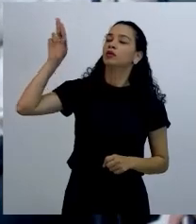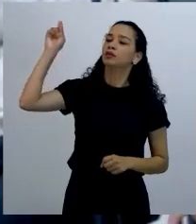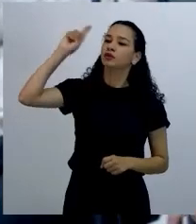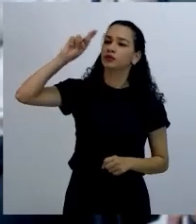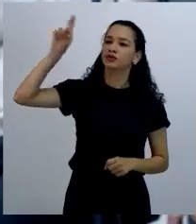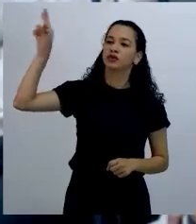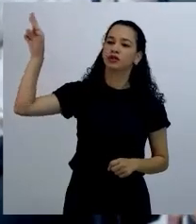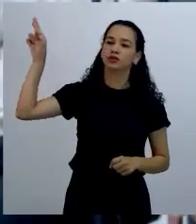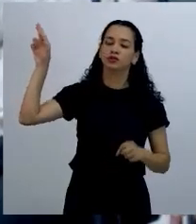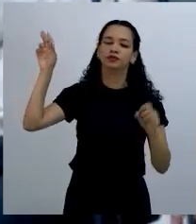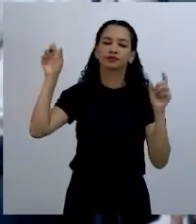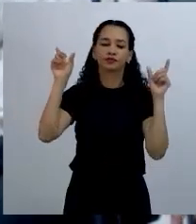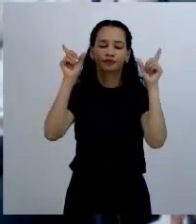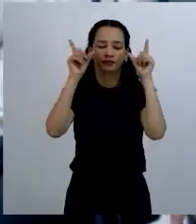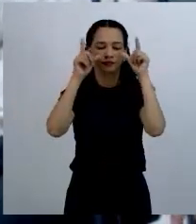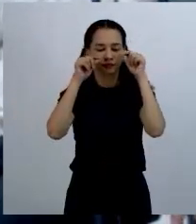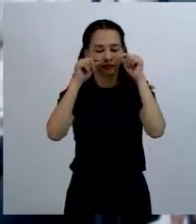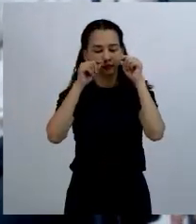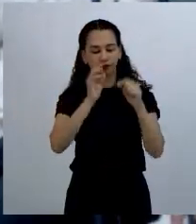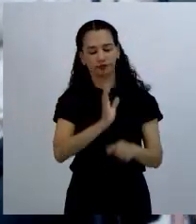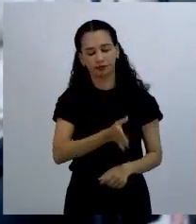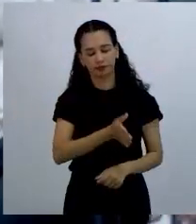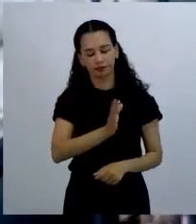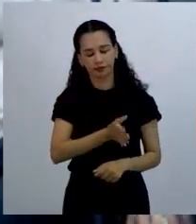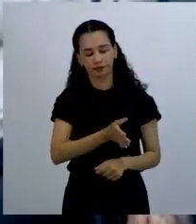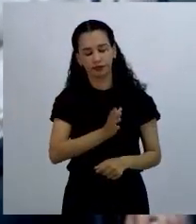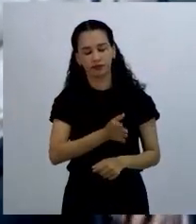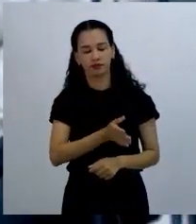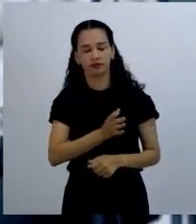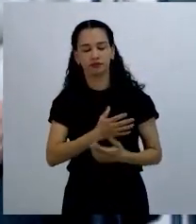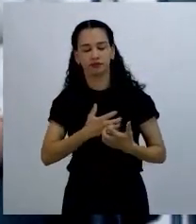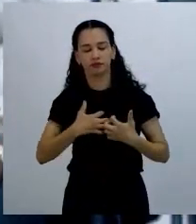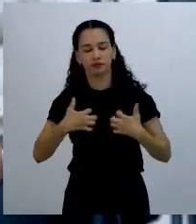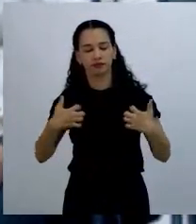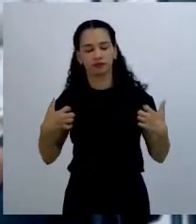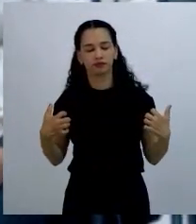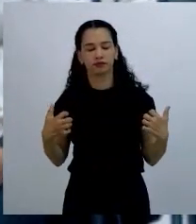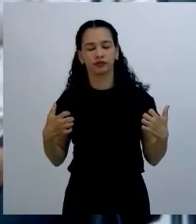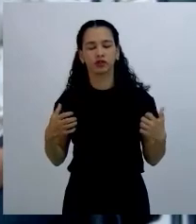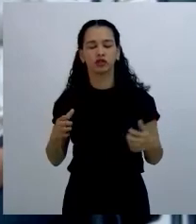se havia no seu coração aquele sentimento de incompletude